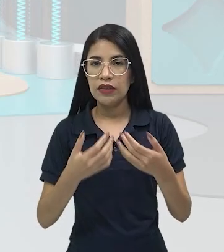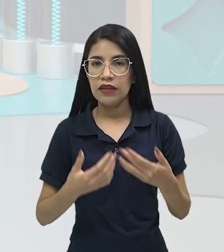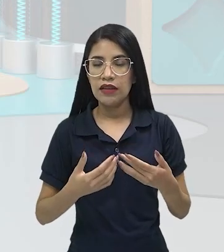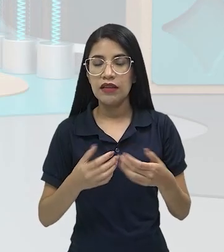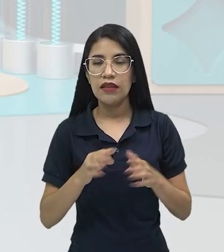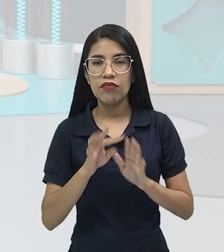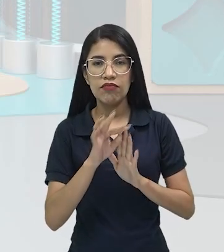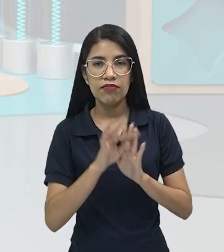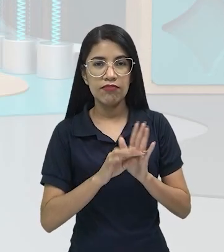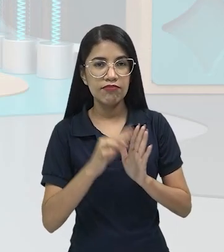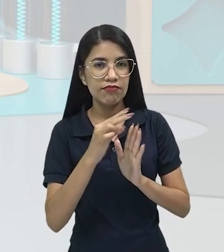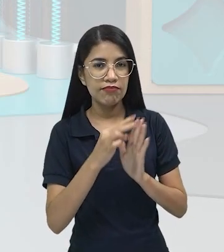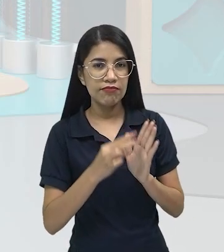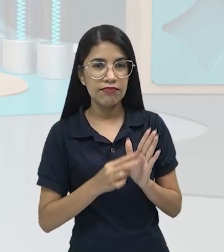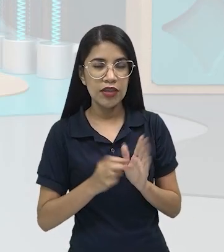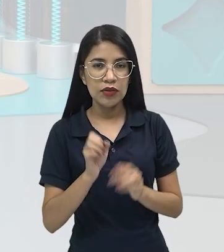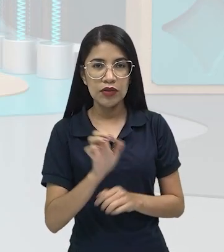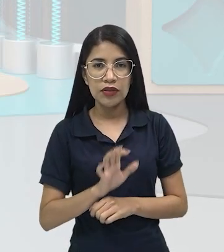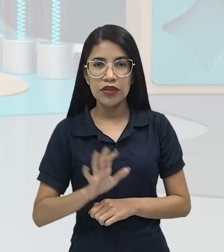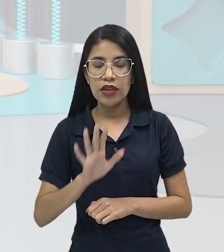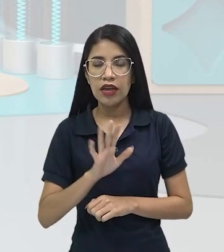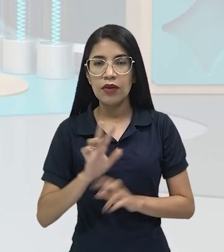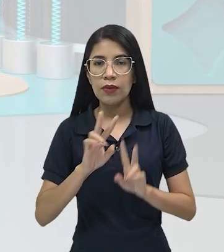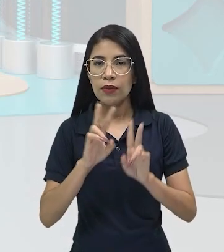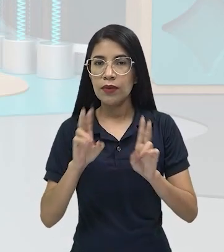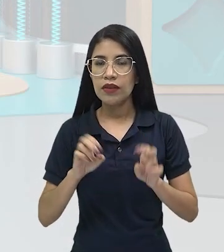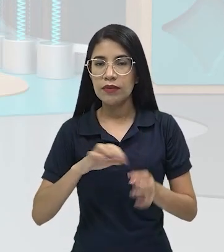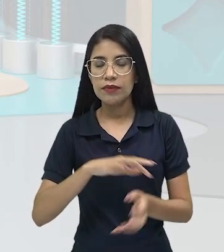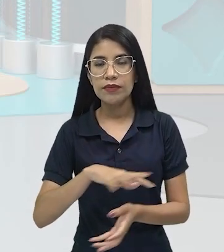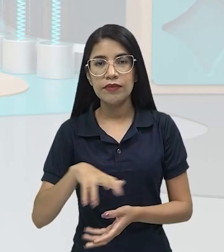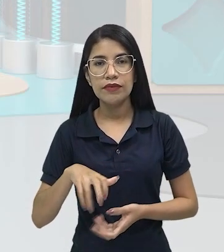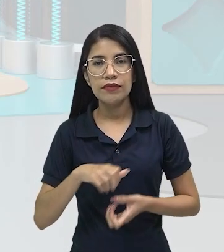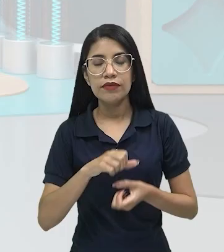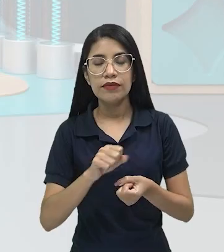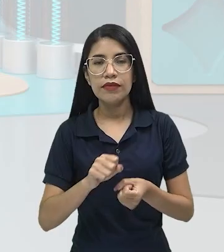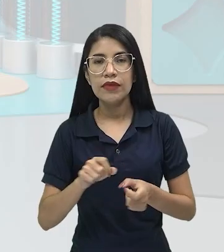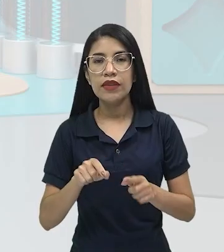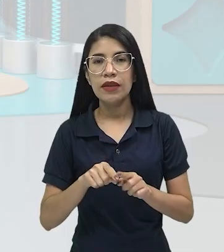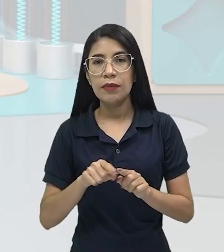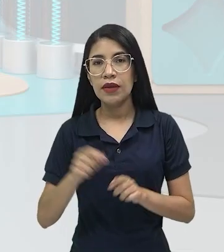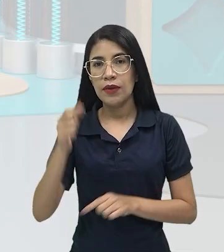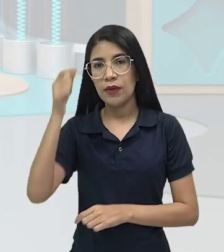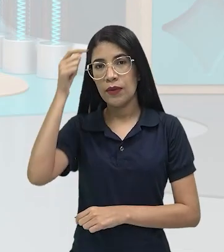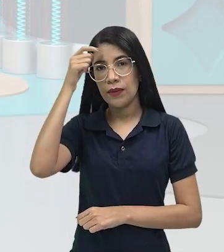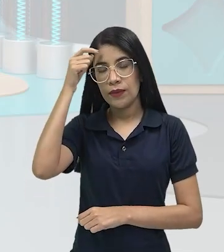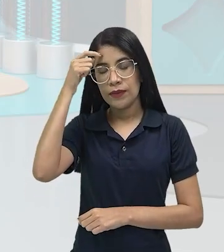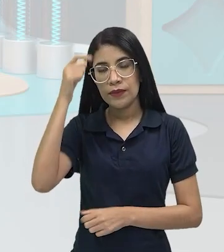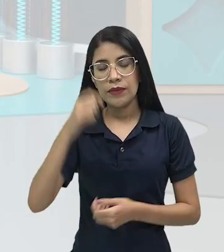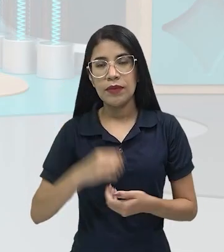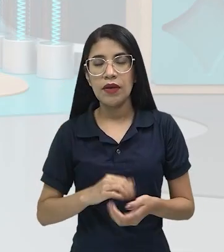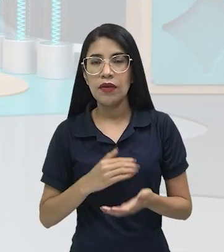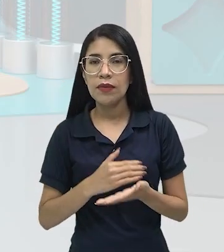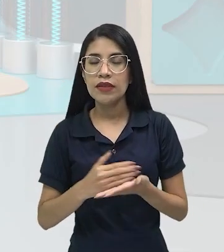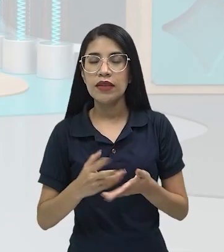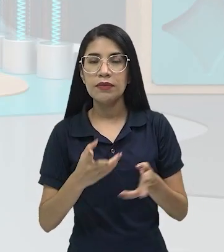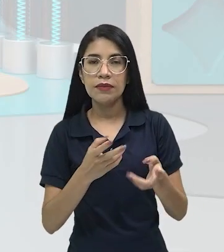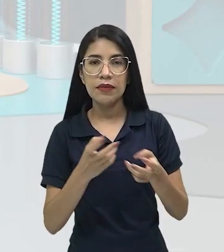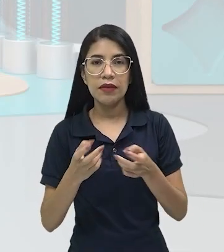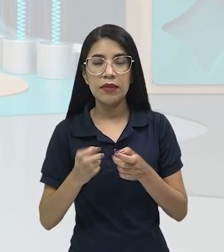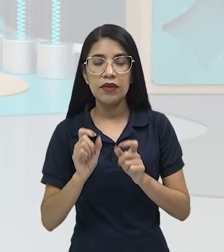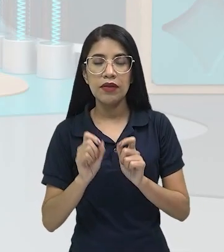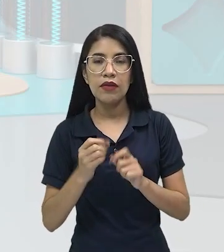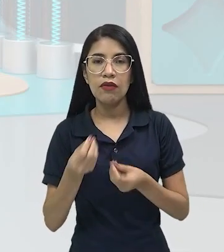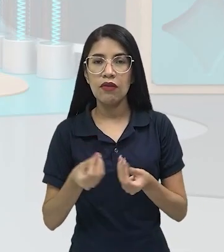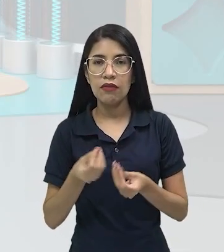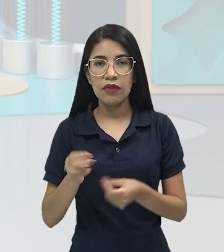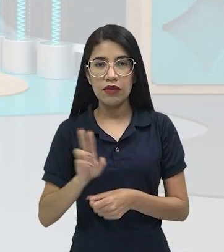pequeno texto genérico sobre sustentabilidade e conscientização, para a gente começar a observar o